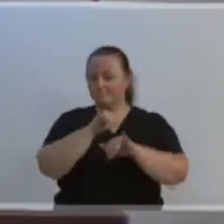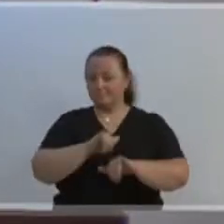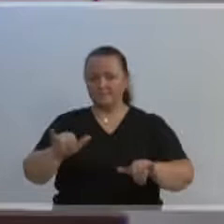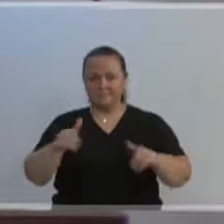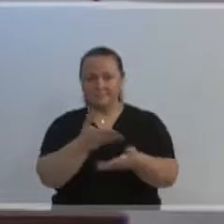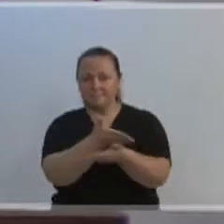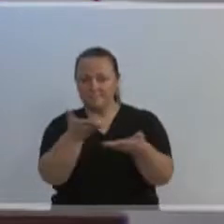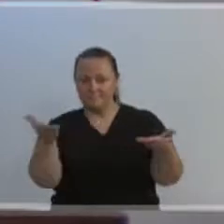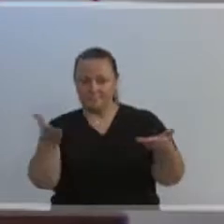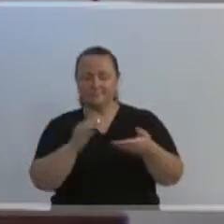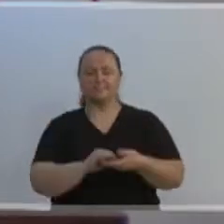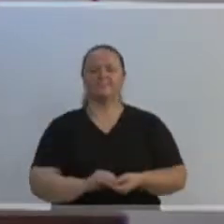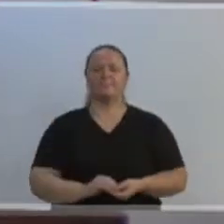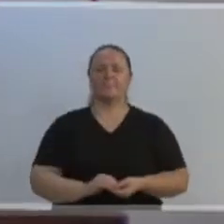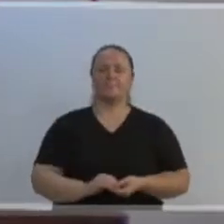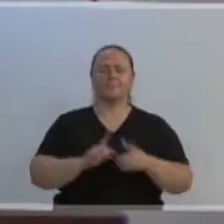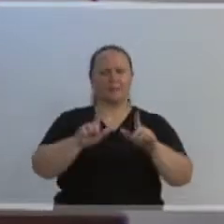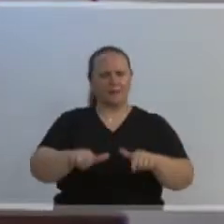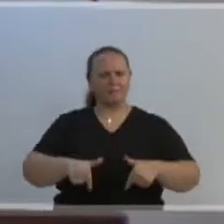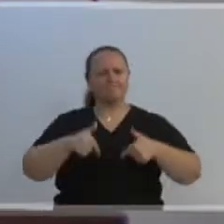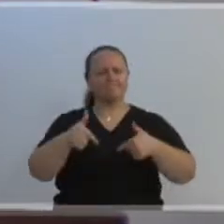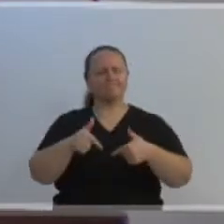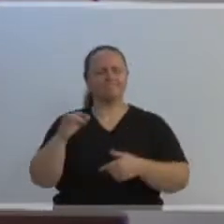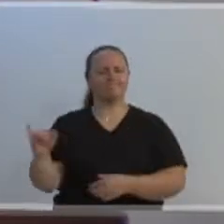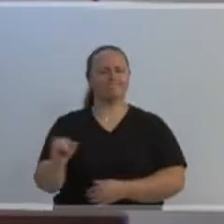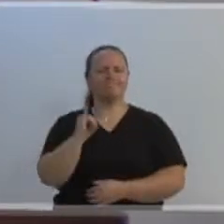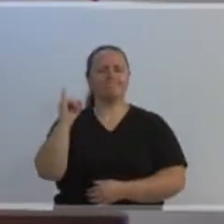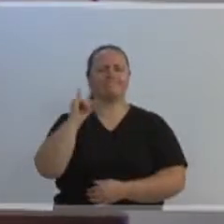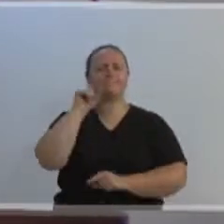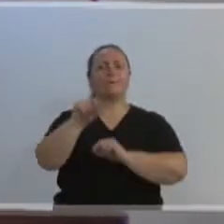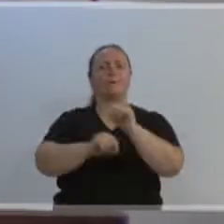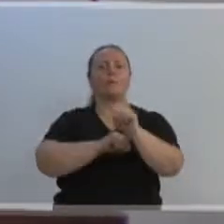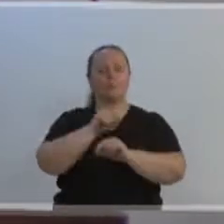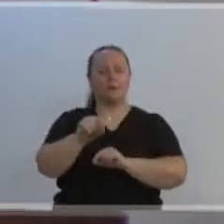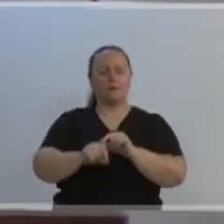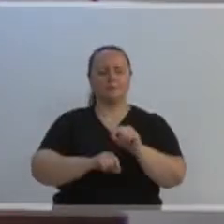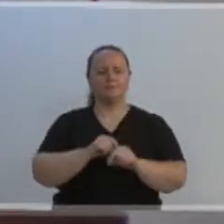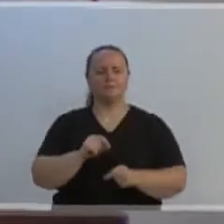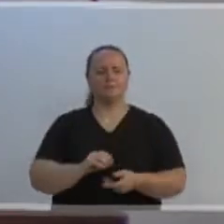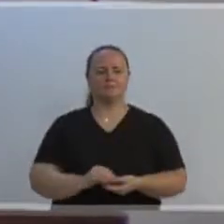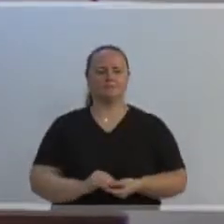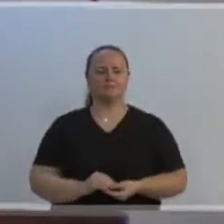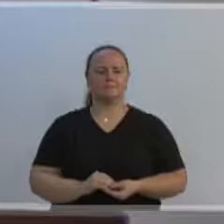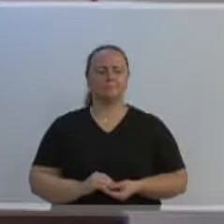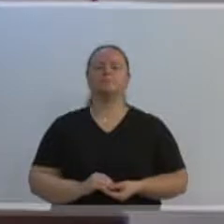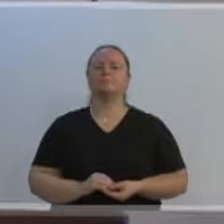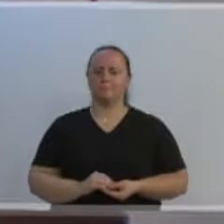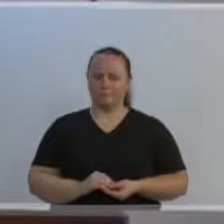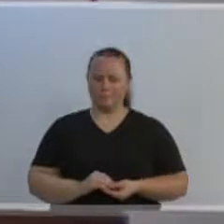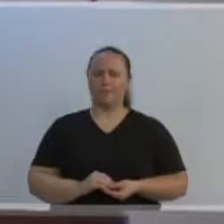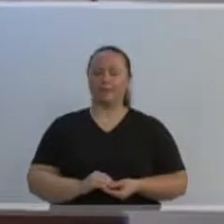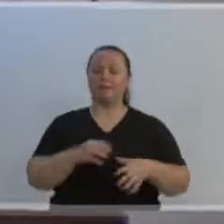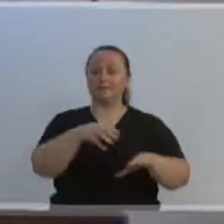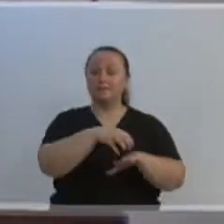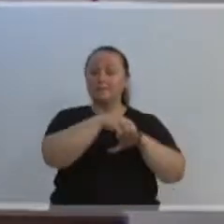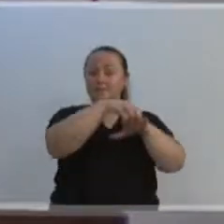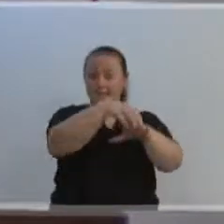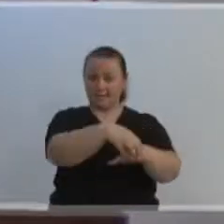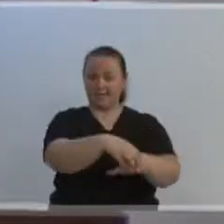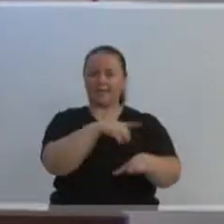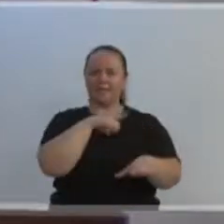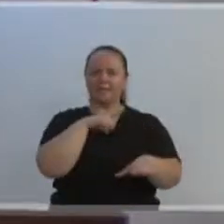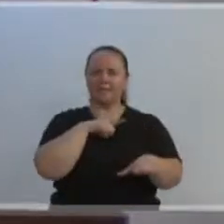uma ação importante seu presidente que são os mapas tapes a secretaria de turismo instalou sete